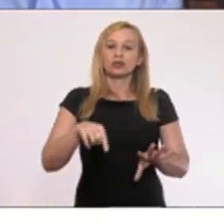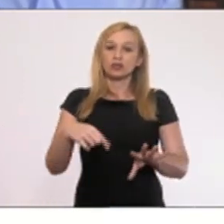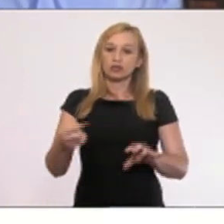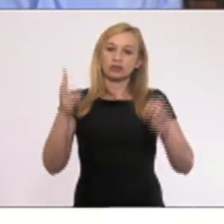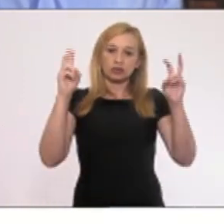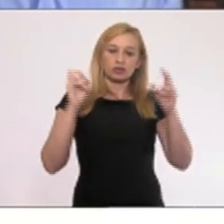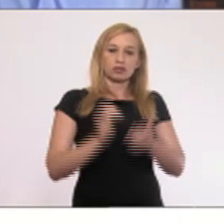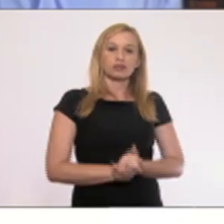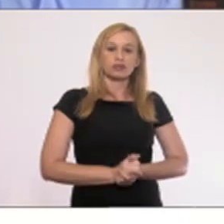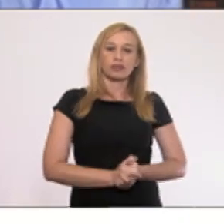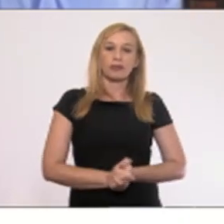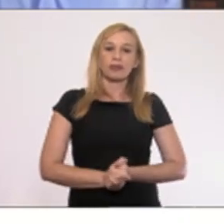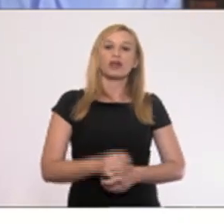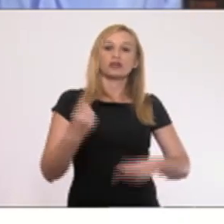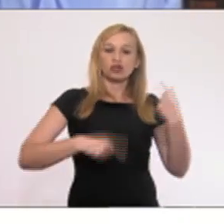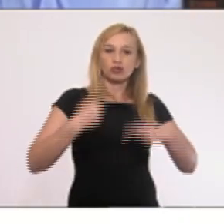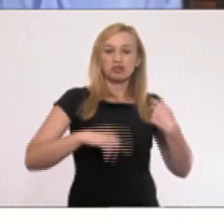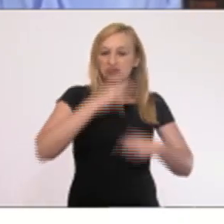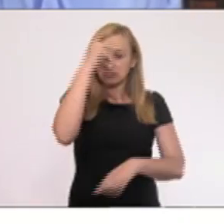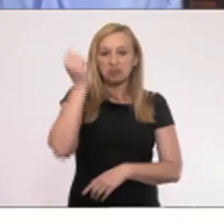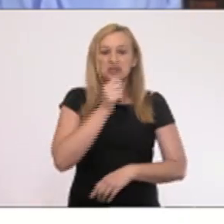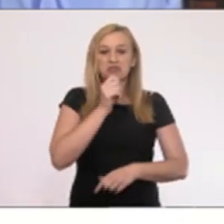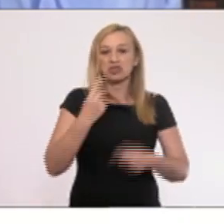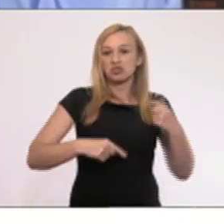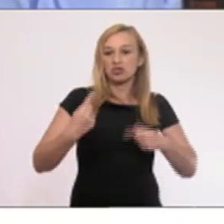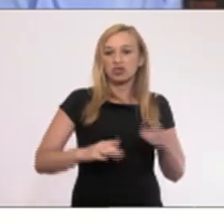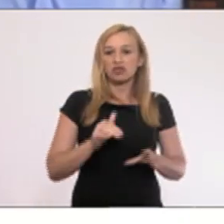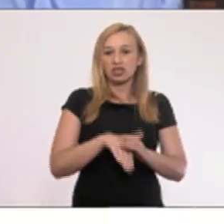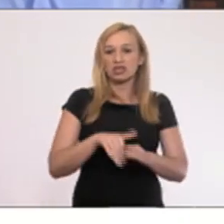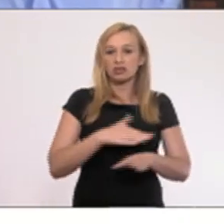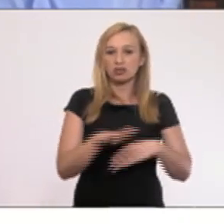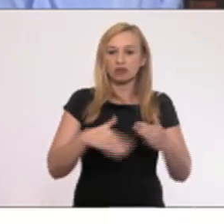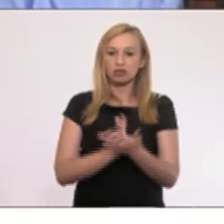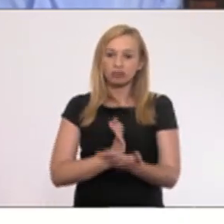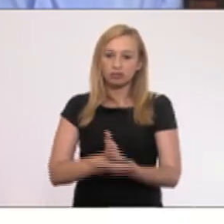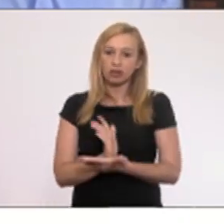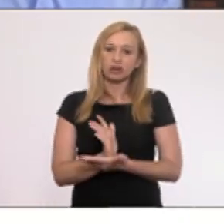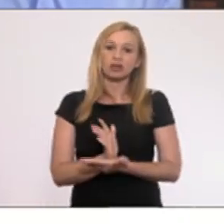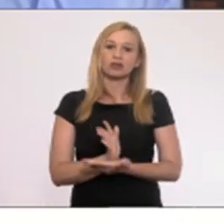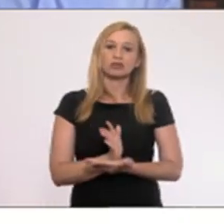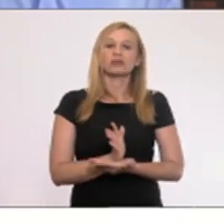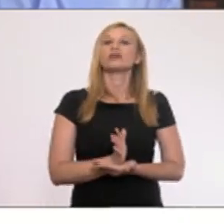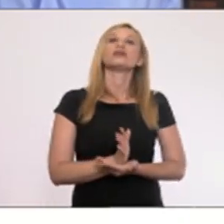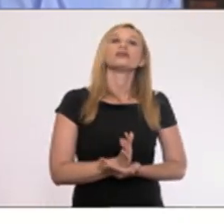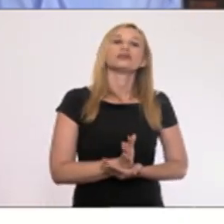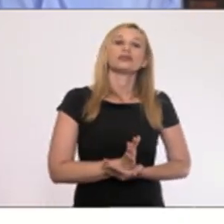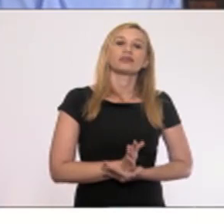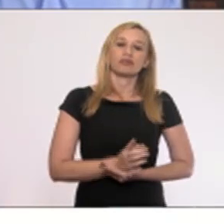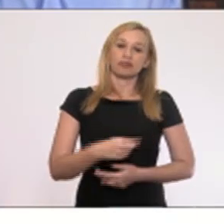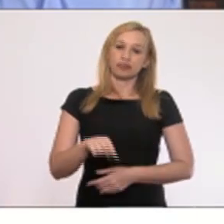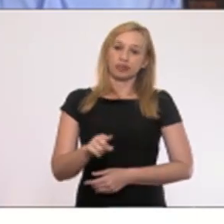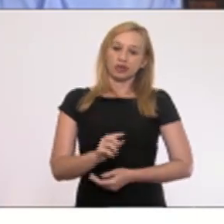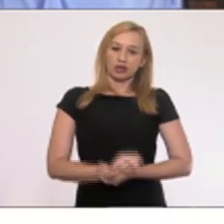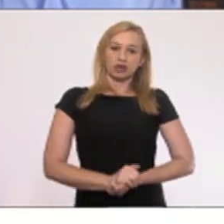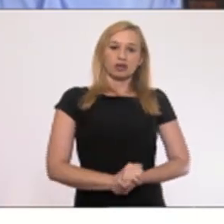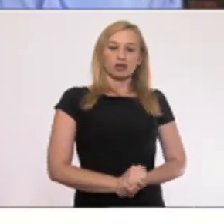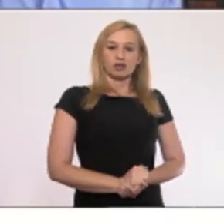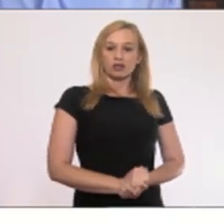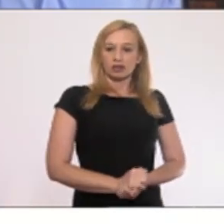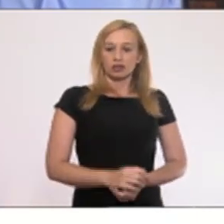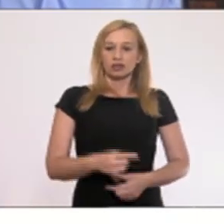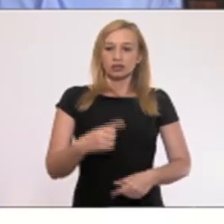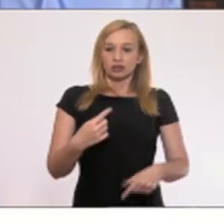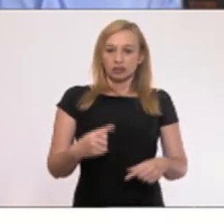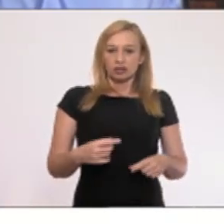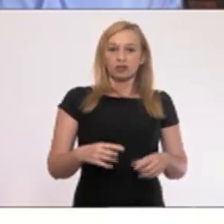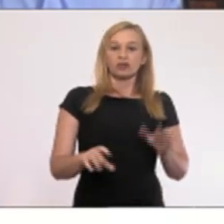providências. Em discussão, não havendo quem queira discutir, encerra a discussão em votação. Os senhores que aprovam a lei, como estão? Aprovado, vai ao autógrafo. Em regime